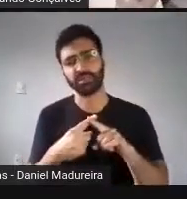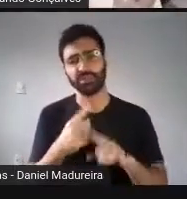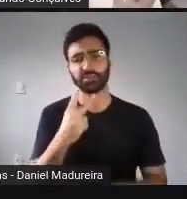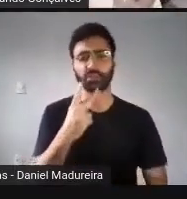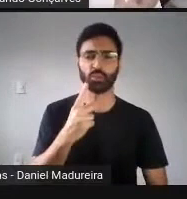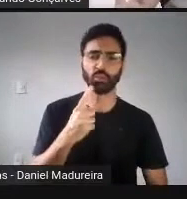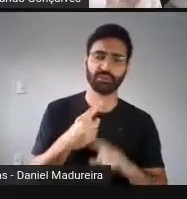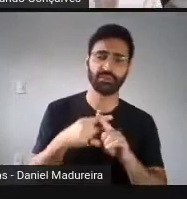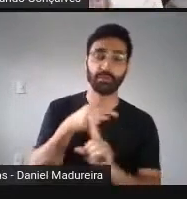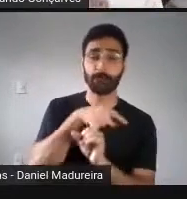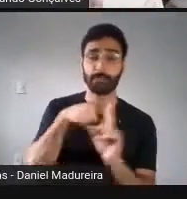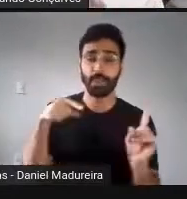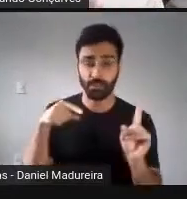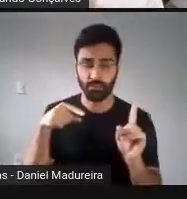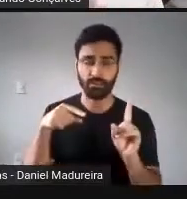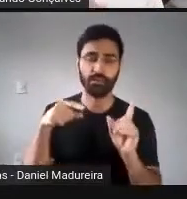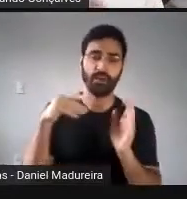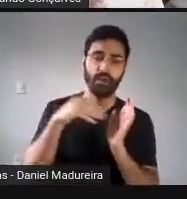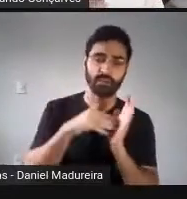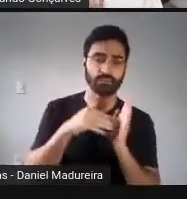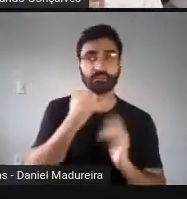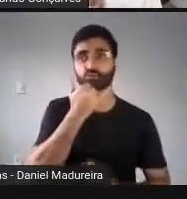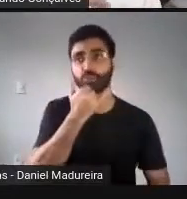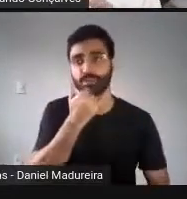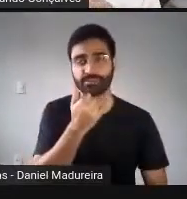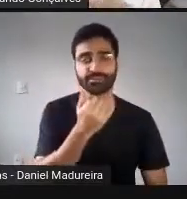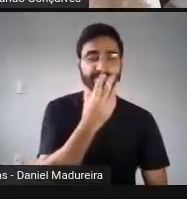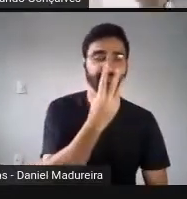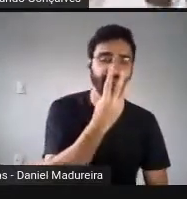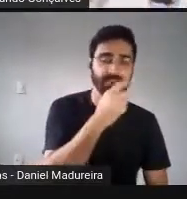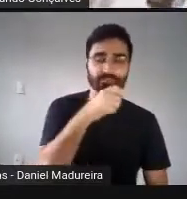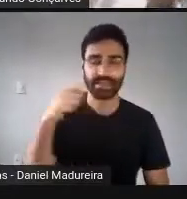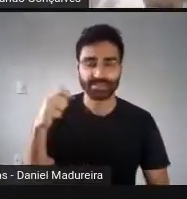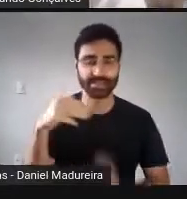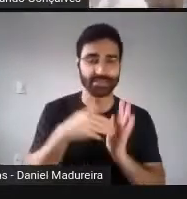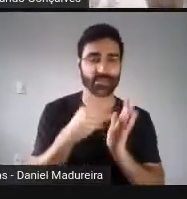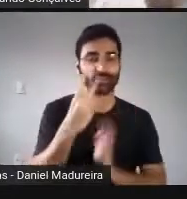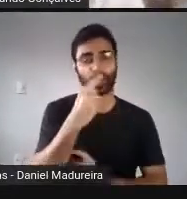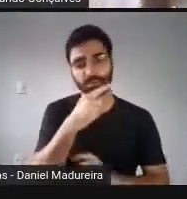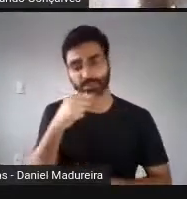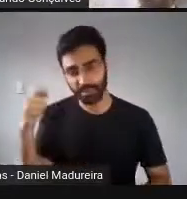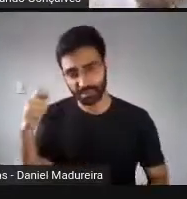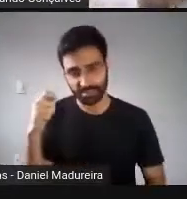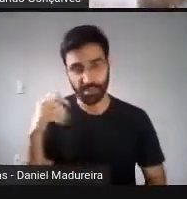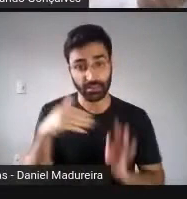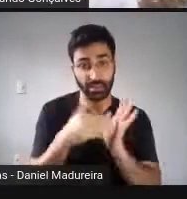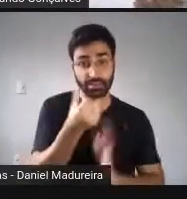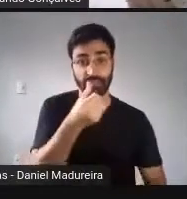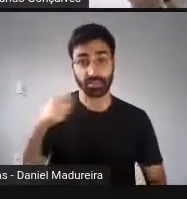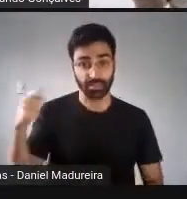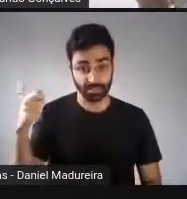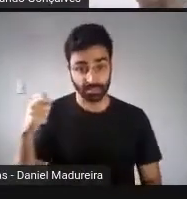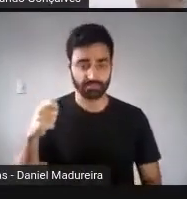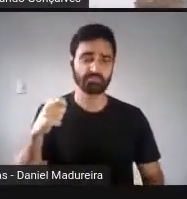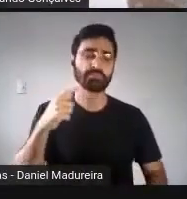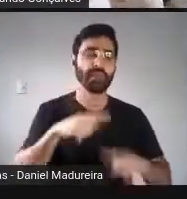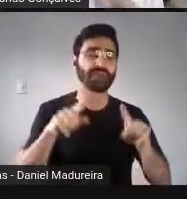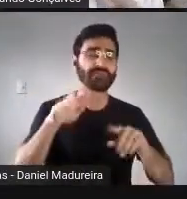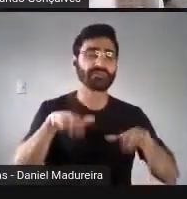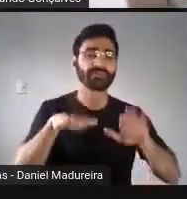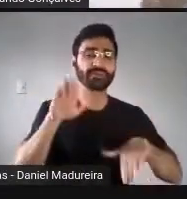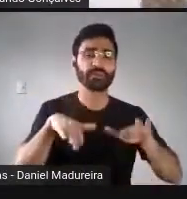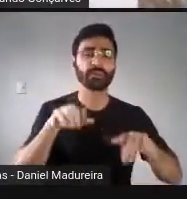2 vezes e meia, até mais ou menos 6 meses. E o que vai determinar se ela é um pouco menor ou um pouco maior é a questão